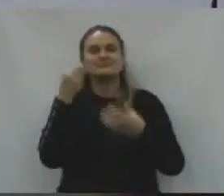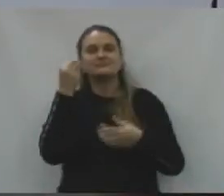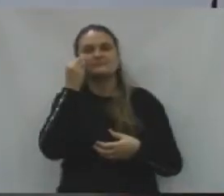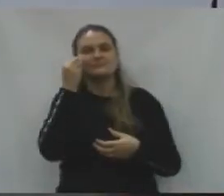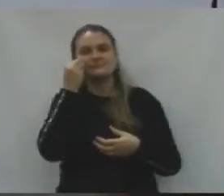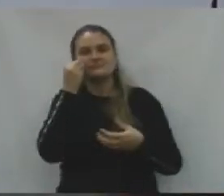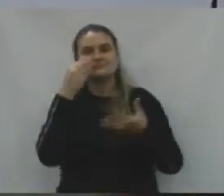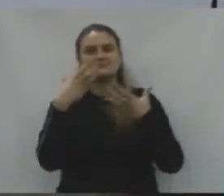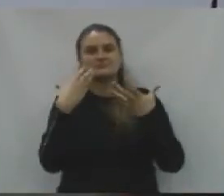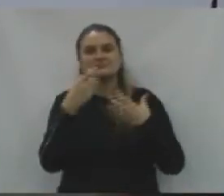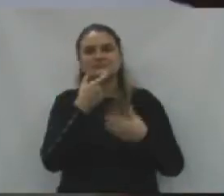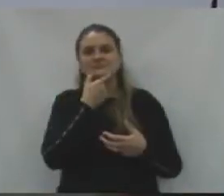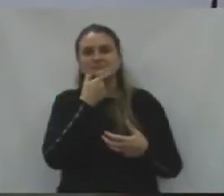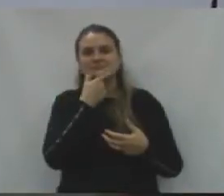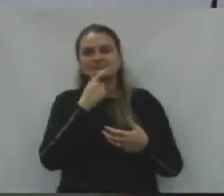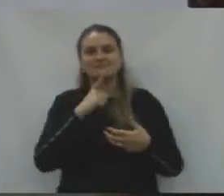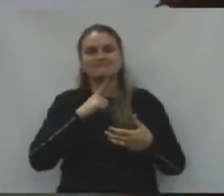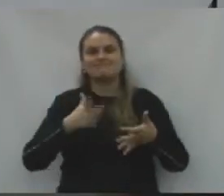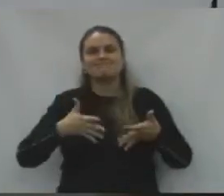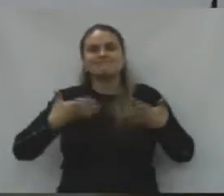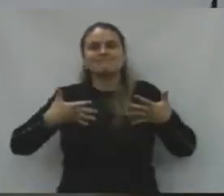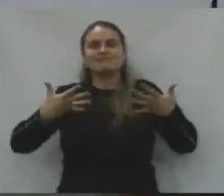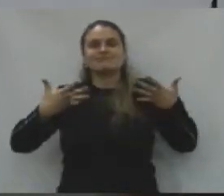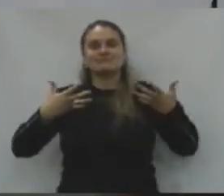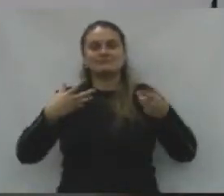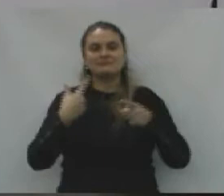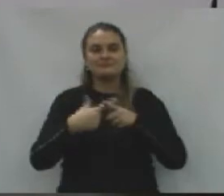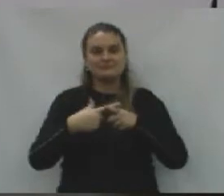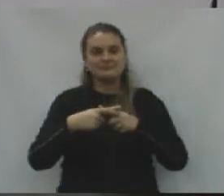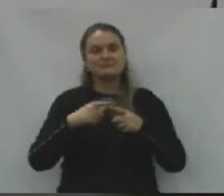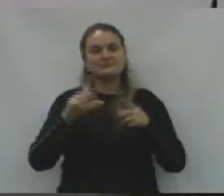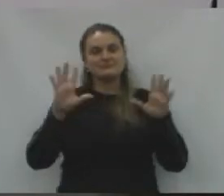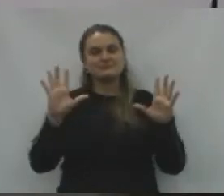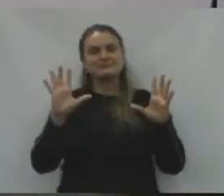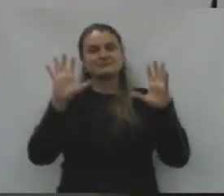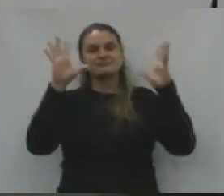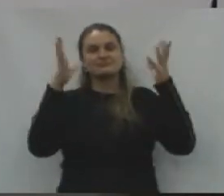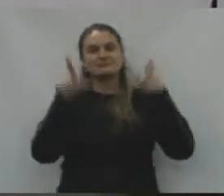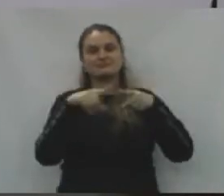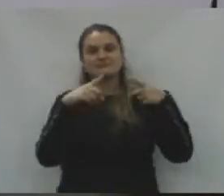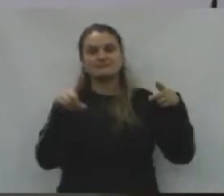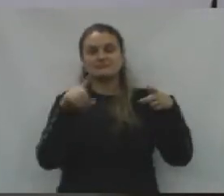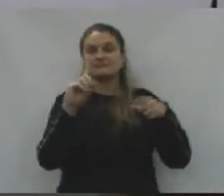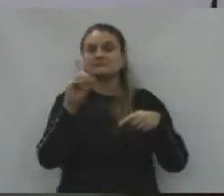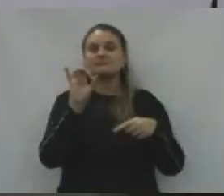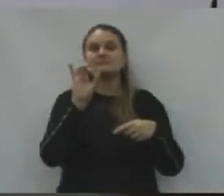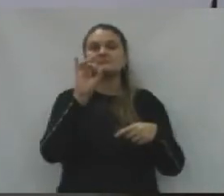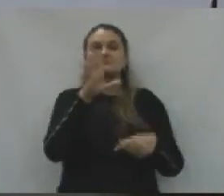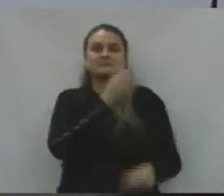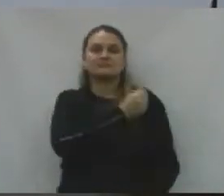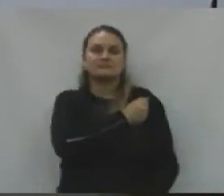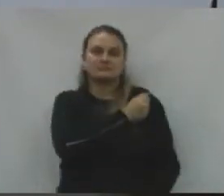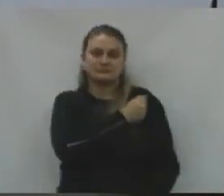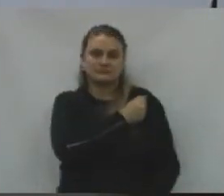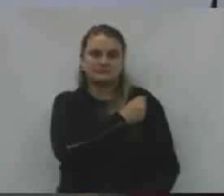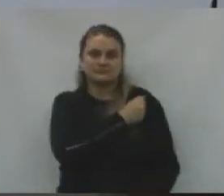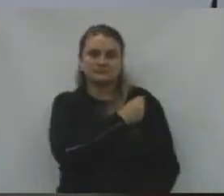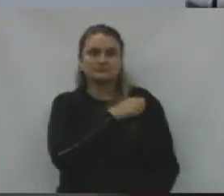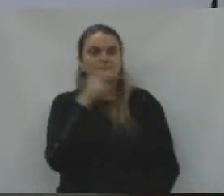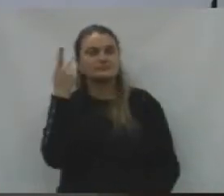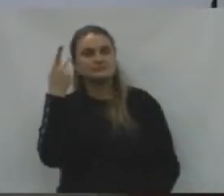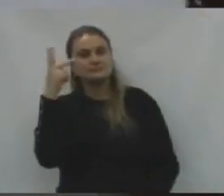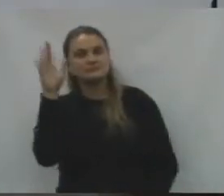Canta, tenta cantar em inglês. Despertado por um festival desse, em que não é feito apenas para os